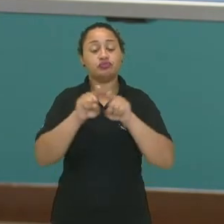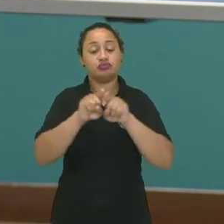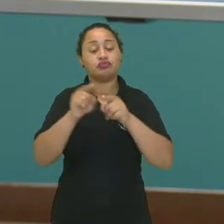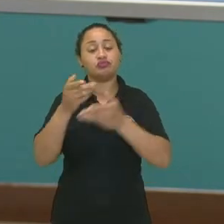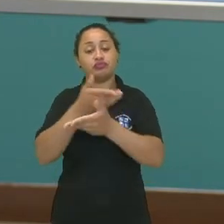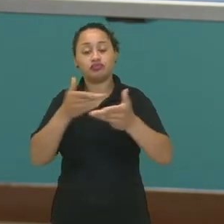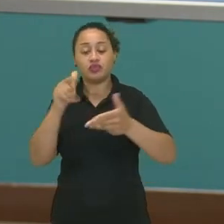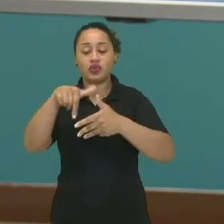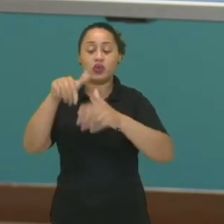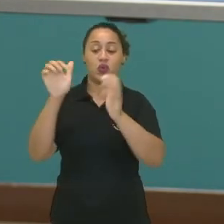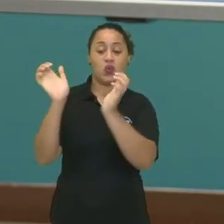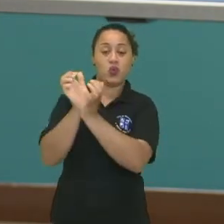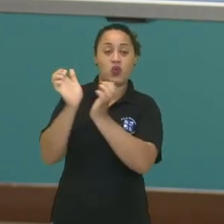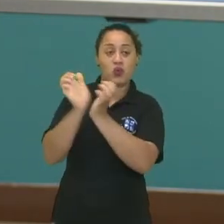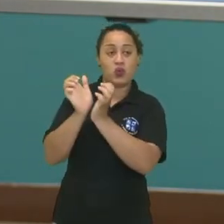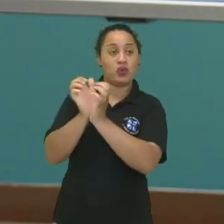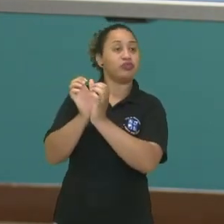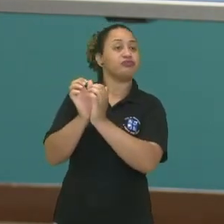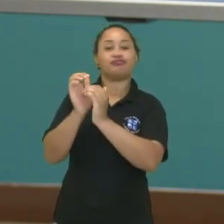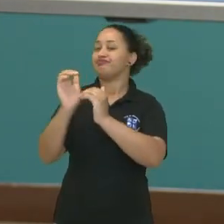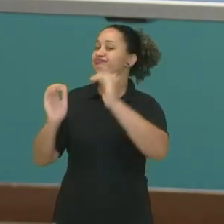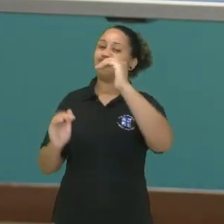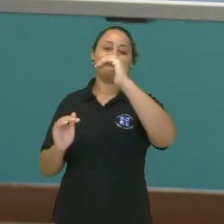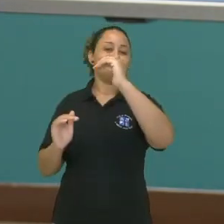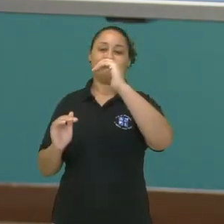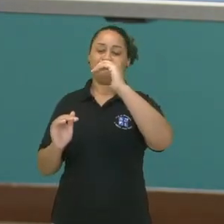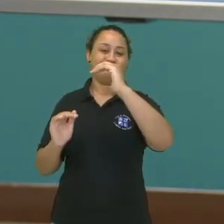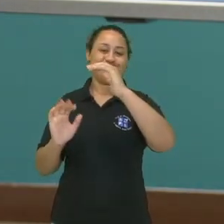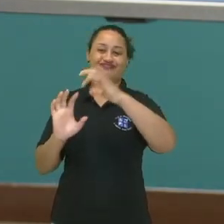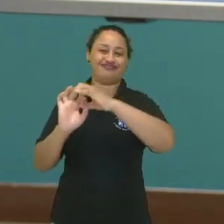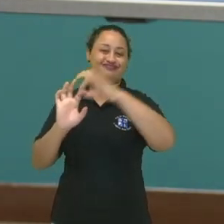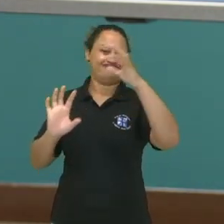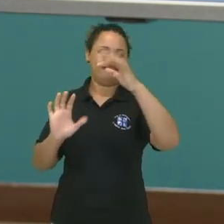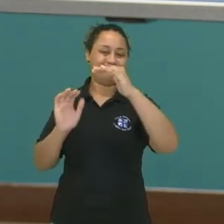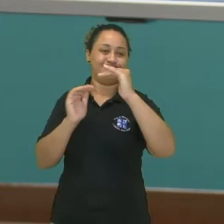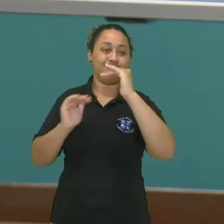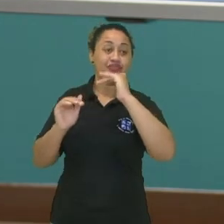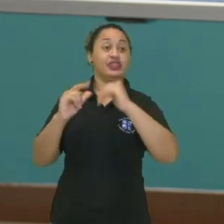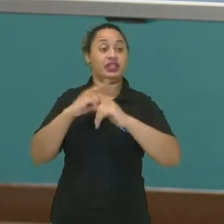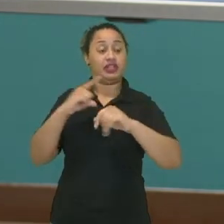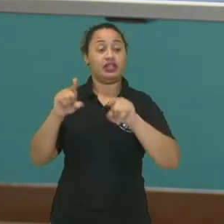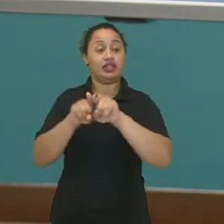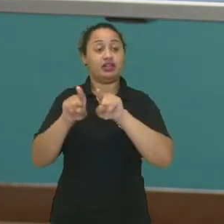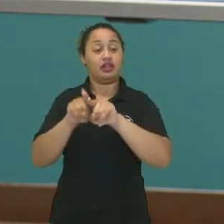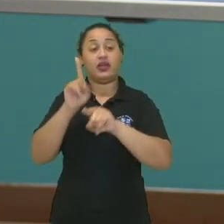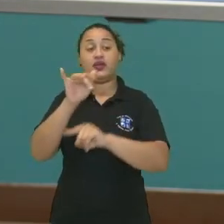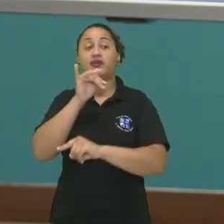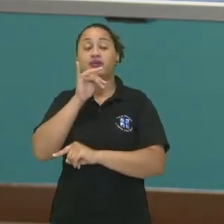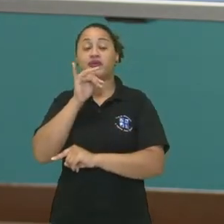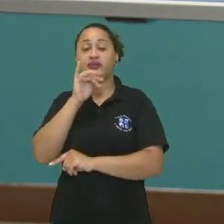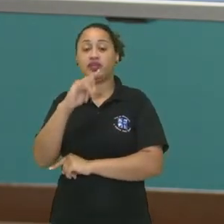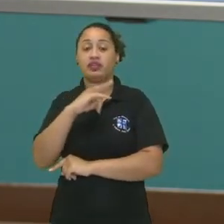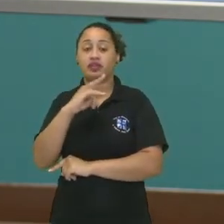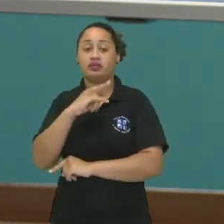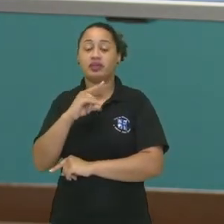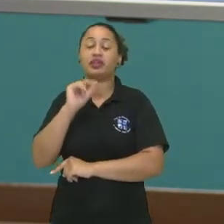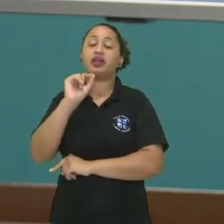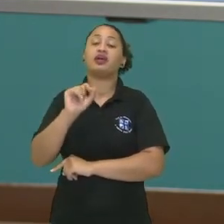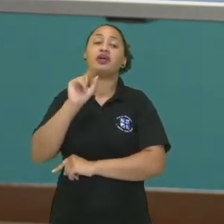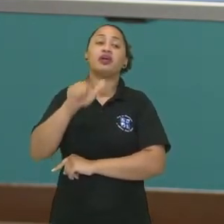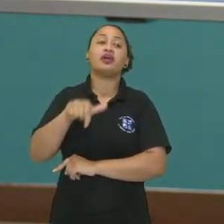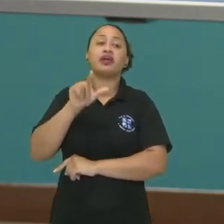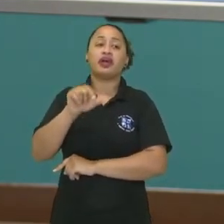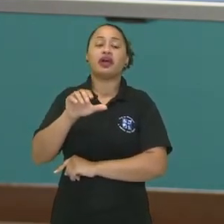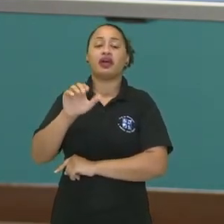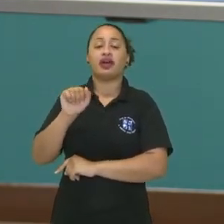Relações intraespecíficas desarmônicas, isso, existem. E um exemplo dessa relação ecológica